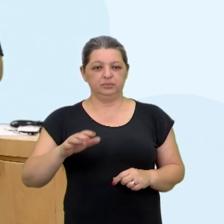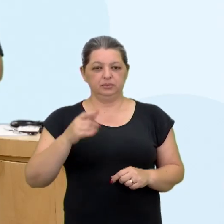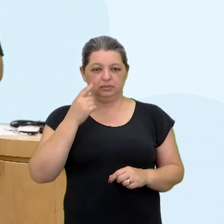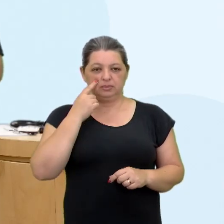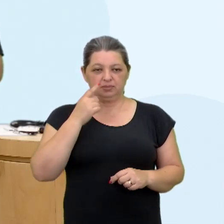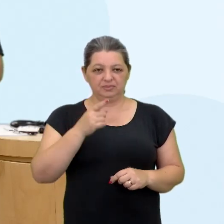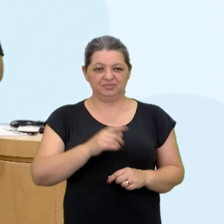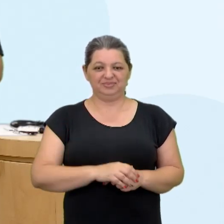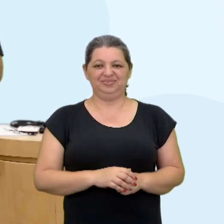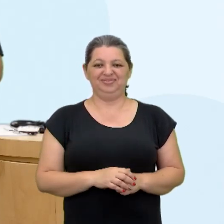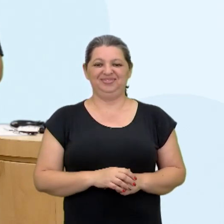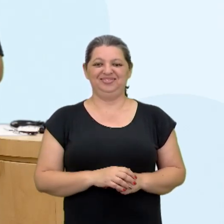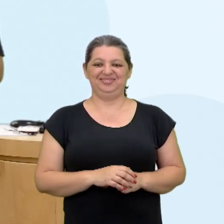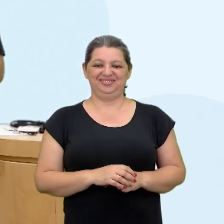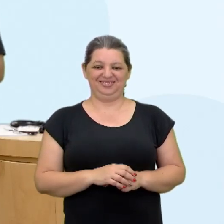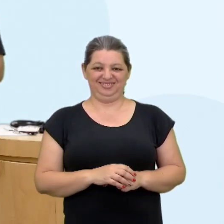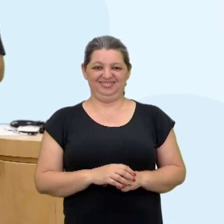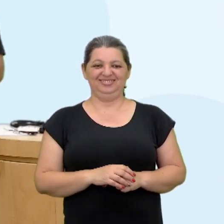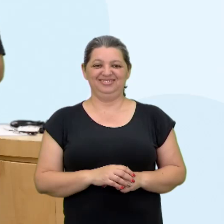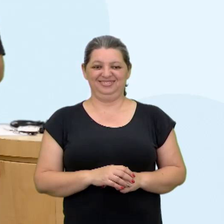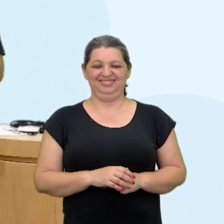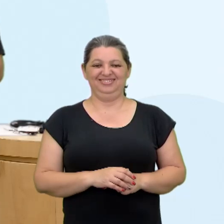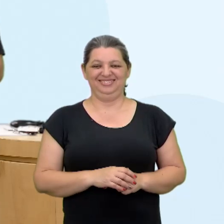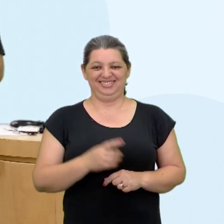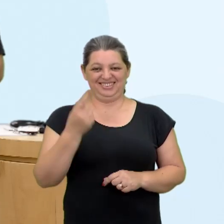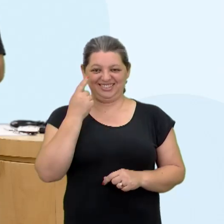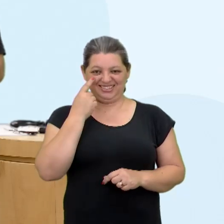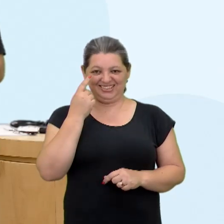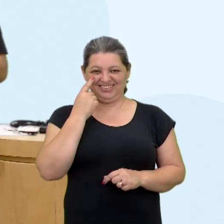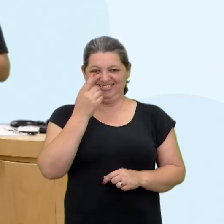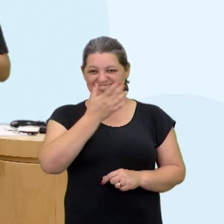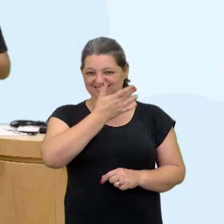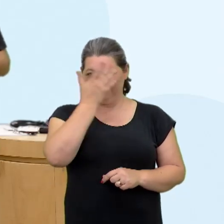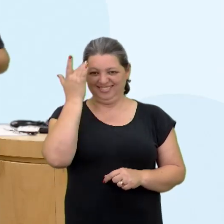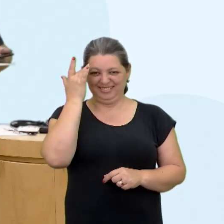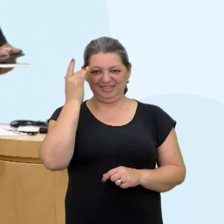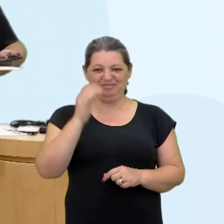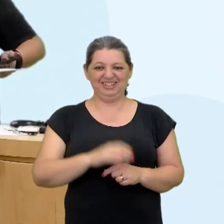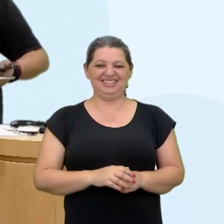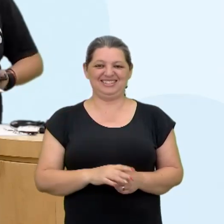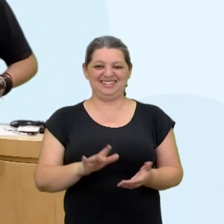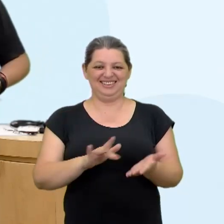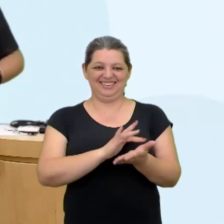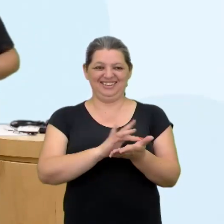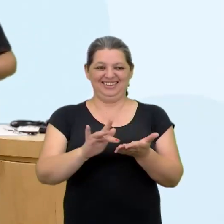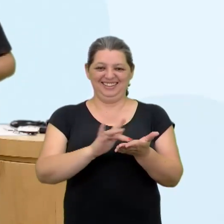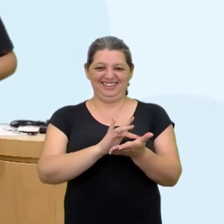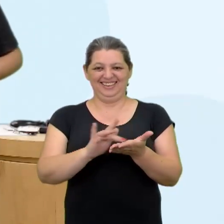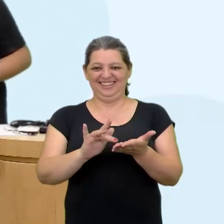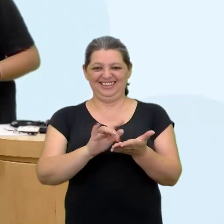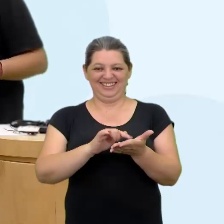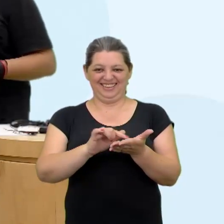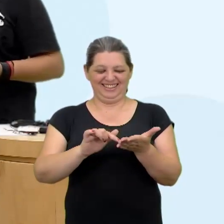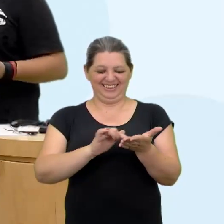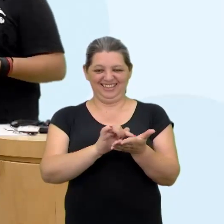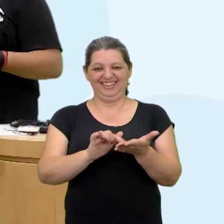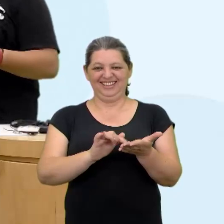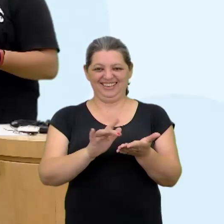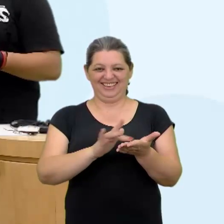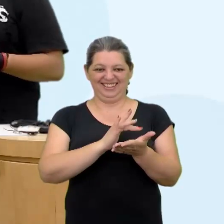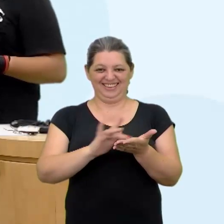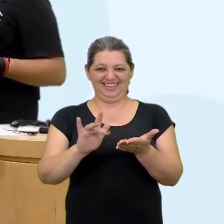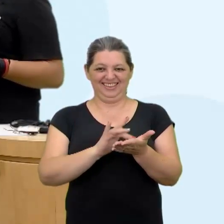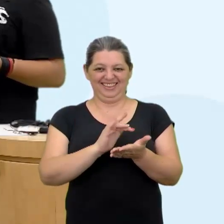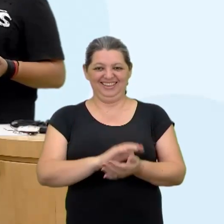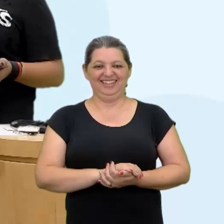Ai, Gustavo! Olha essa pessoa mexendo no tablet. O nível de tecnologia. Muito bem.